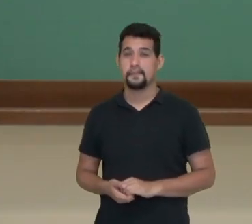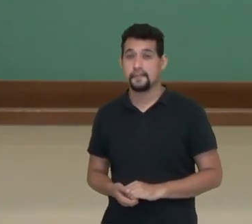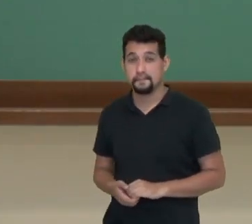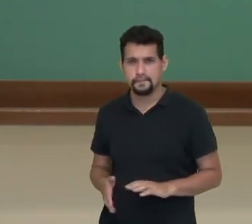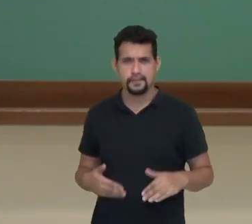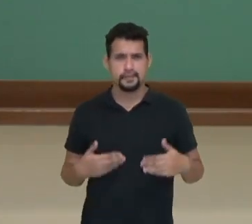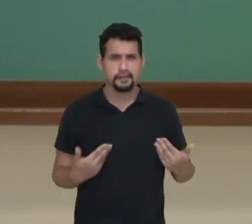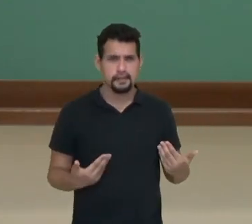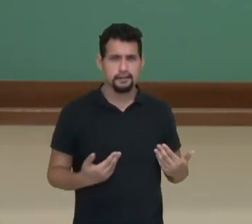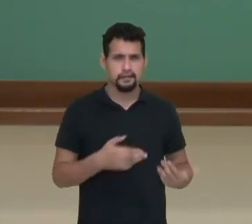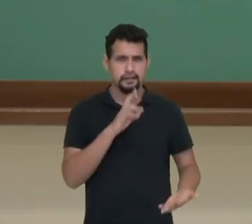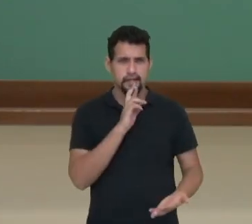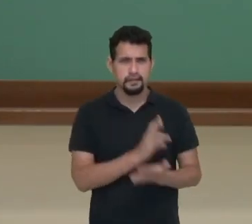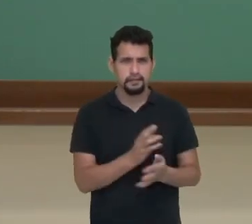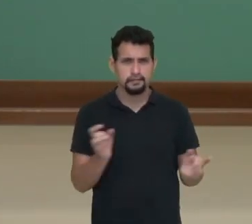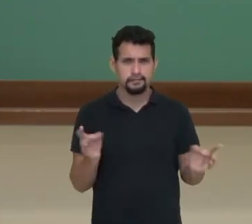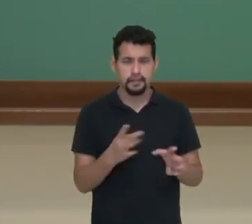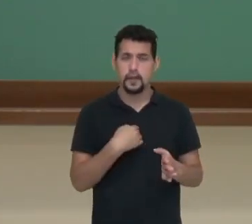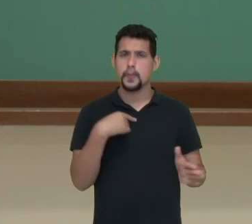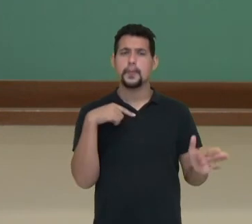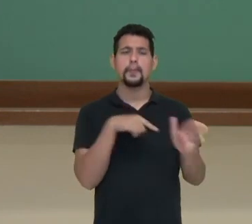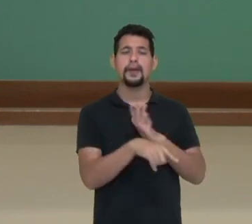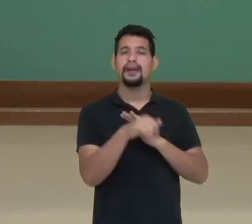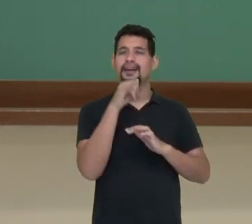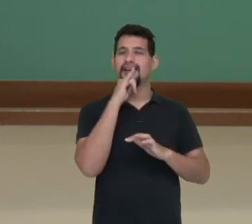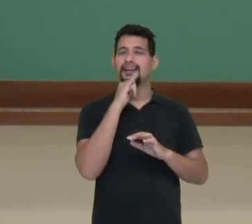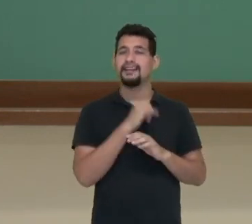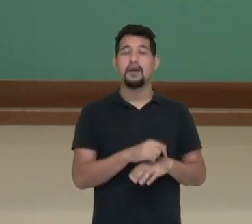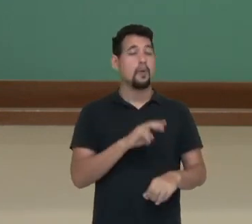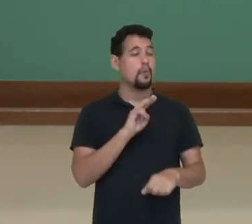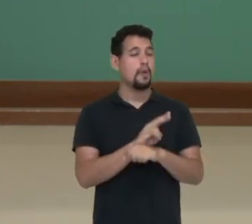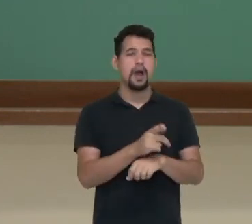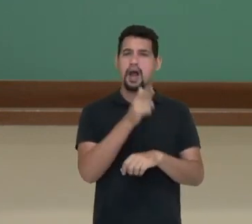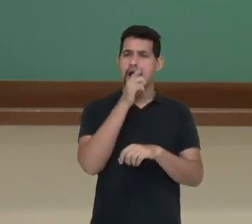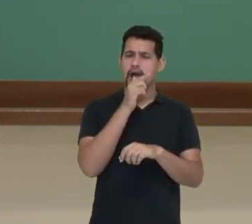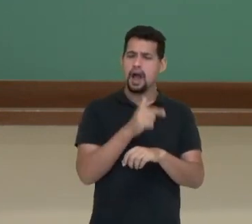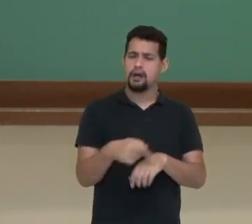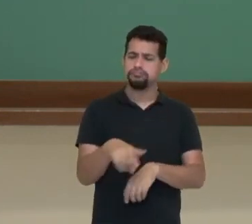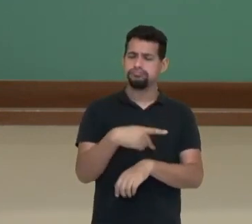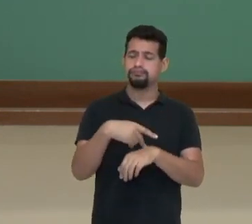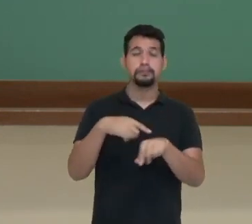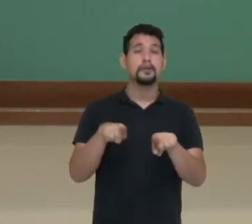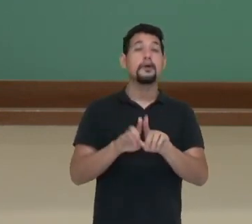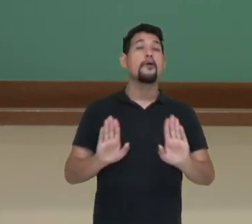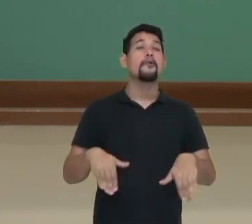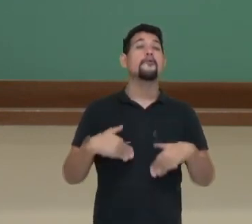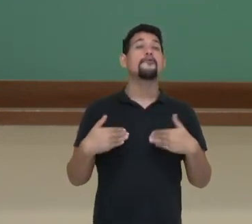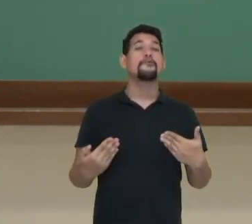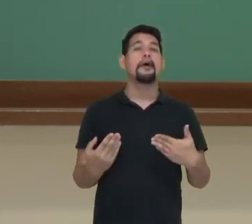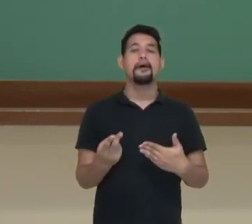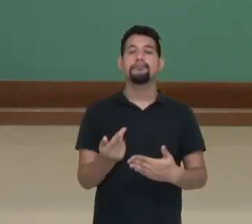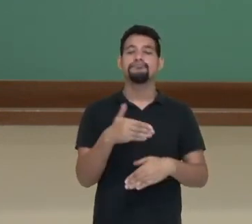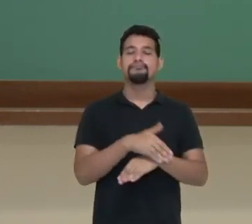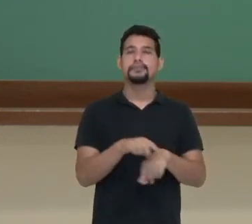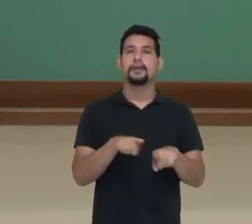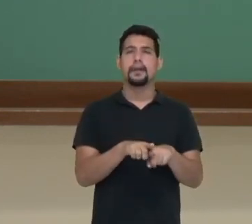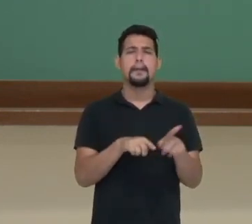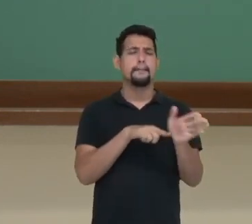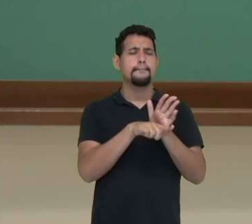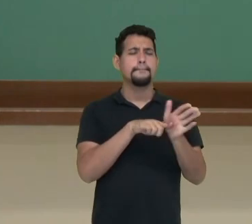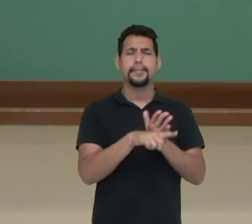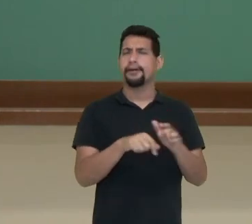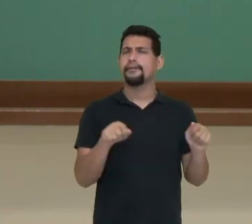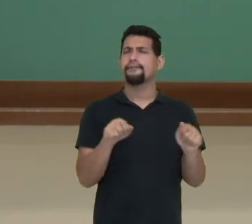Então, alunos, conseguiram responder? Eu perguntei, além da defesa das águas nacionais, quais outros investimentos e pesquisas são